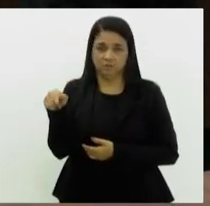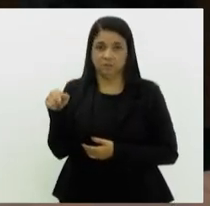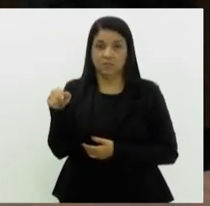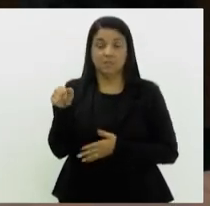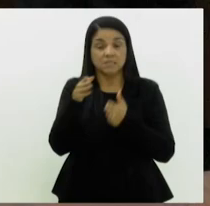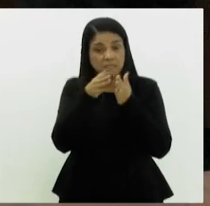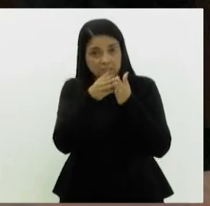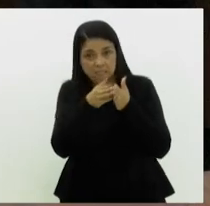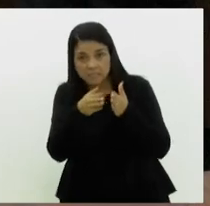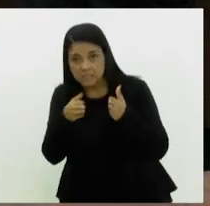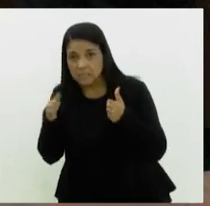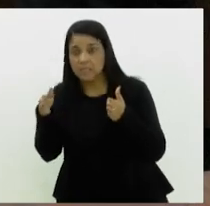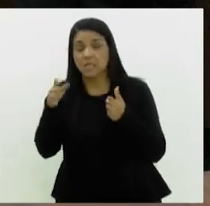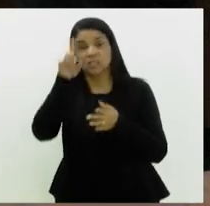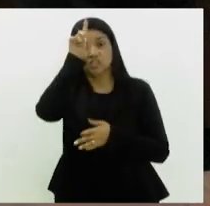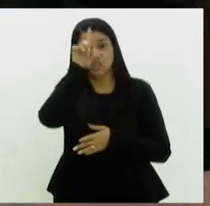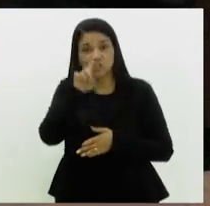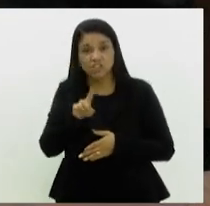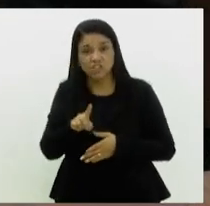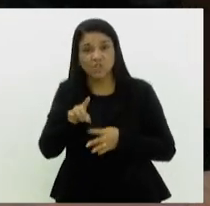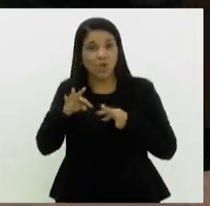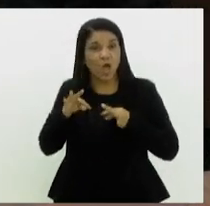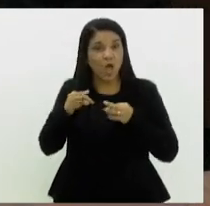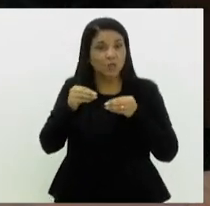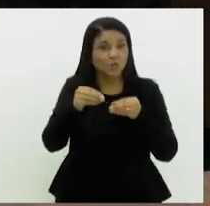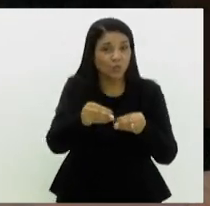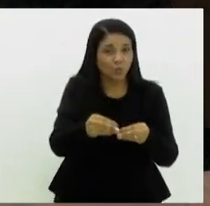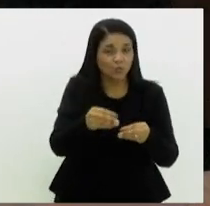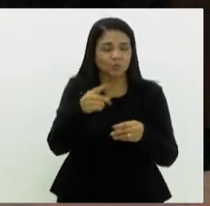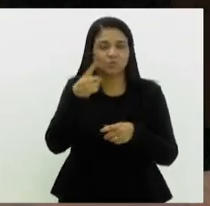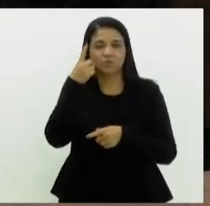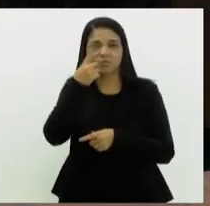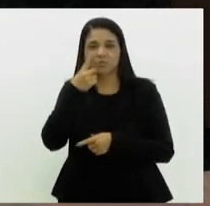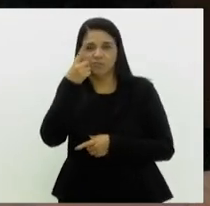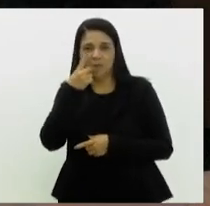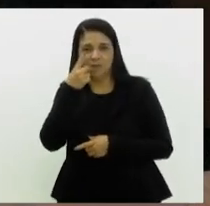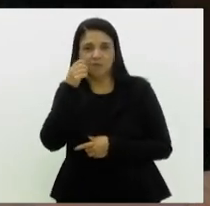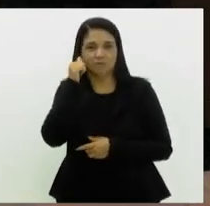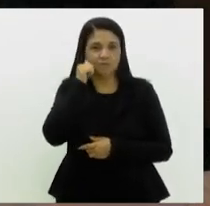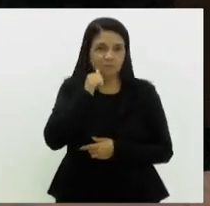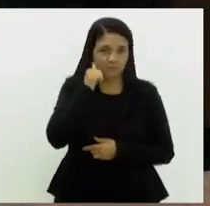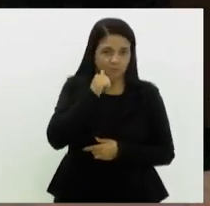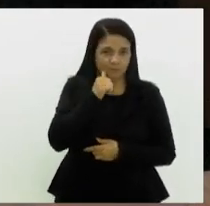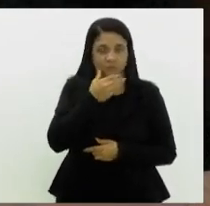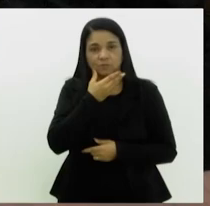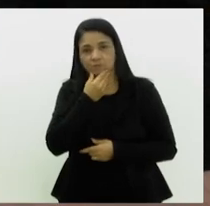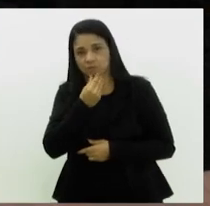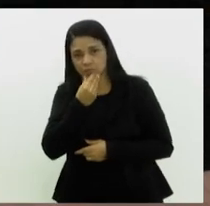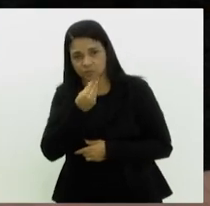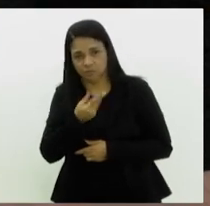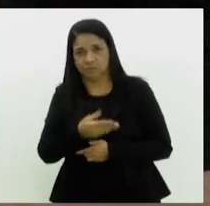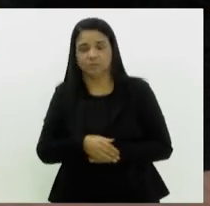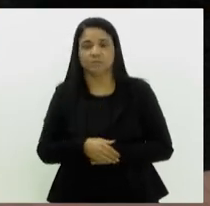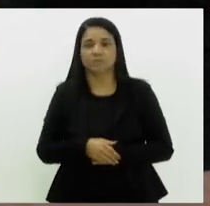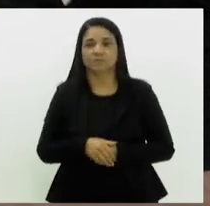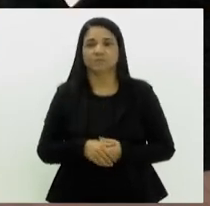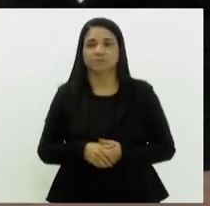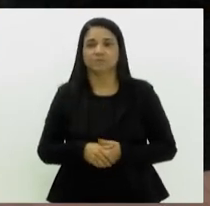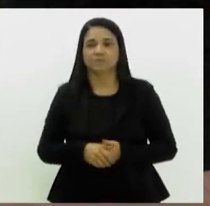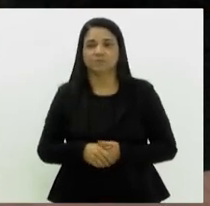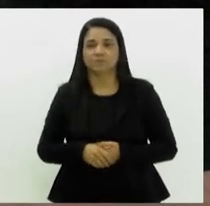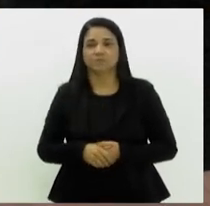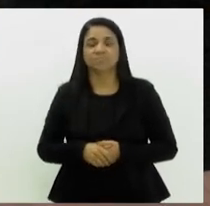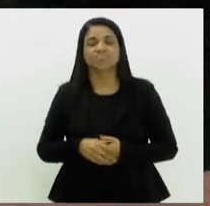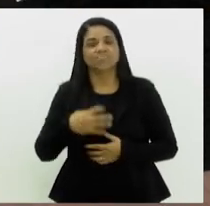estender também como direito a todas as deputadas e aos deputados também, né? Então, é uma